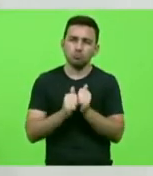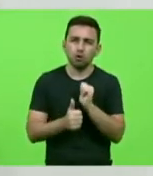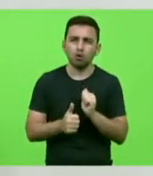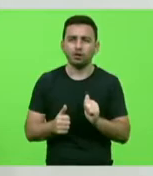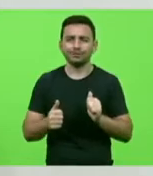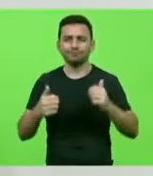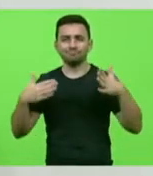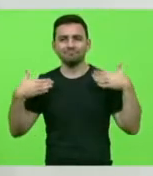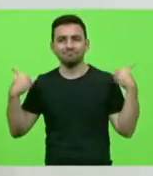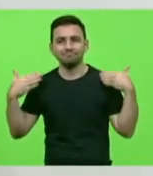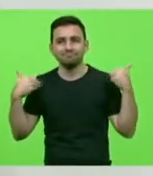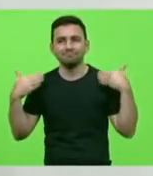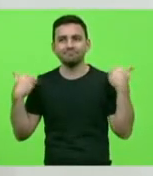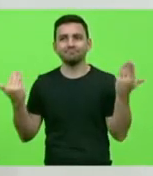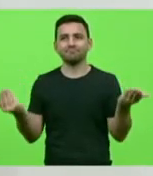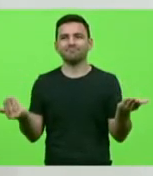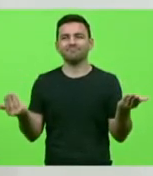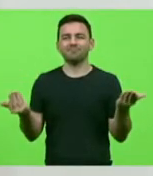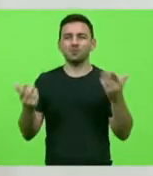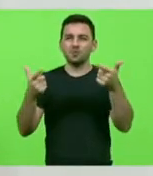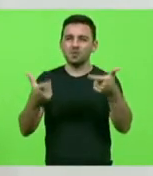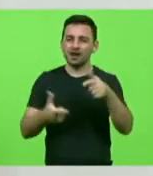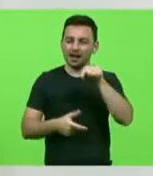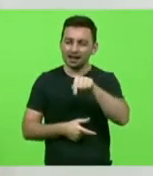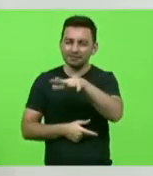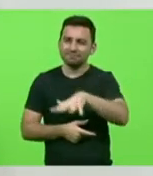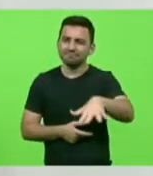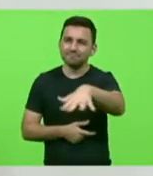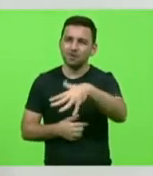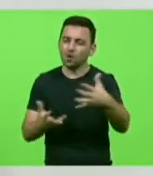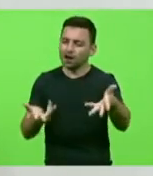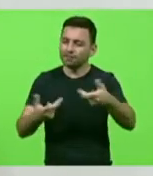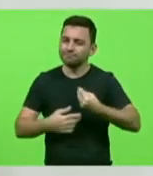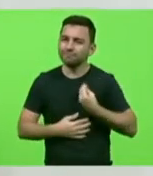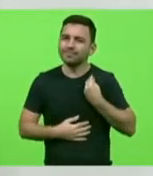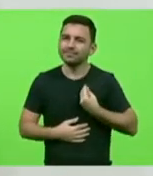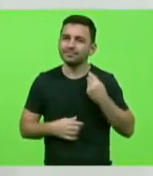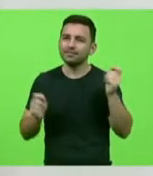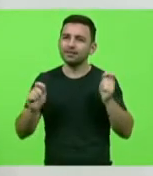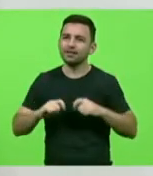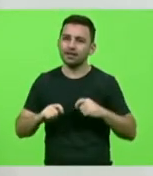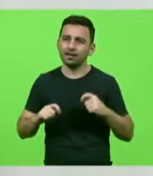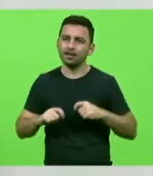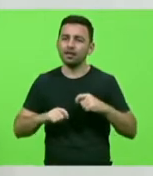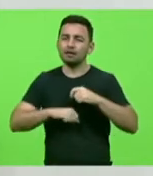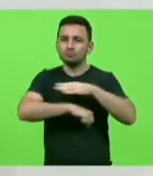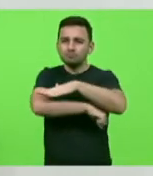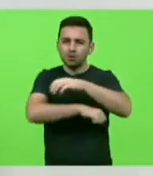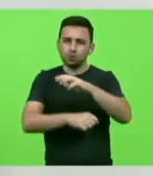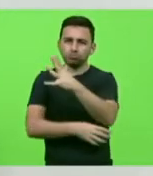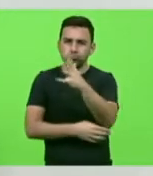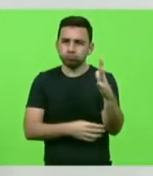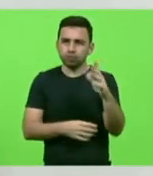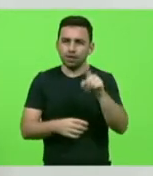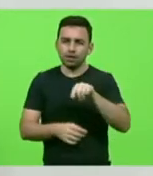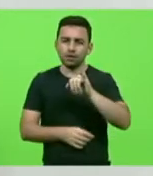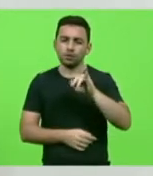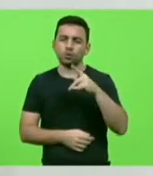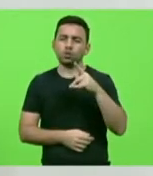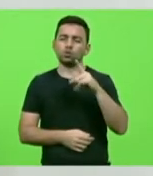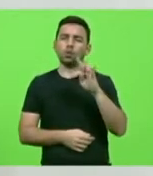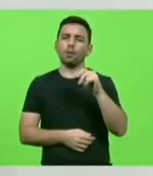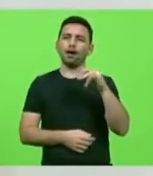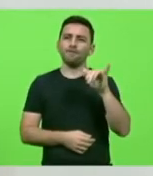de lazer, sinônimos de qualidade de vida. O Parque das Itopavas é um antigo sonho que se